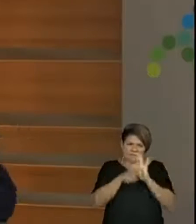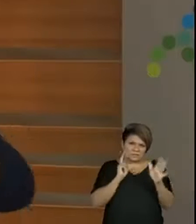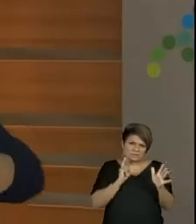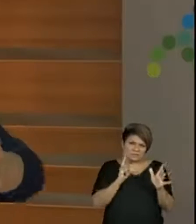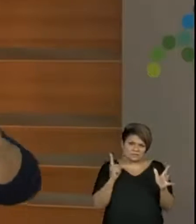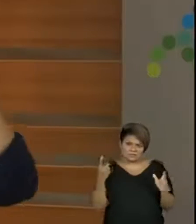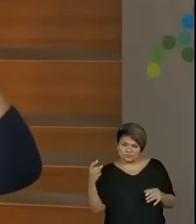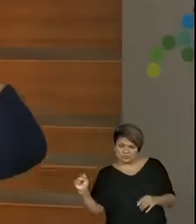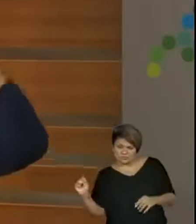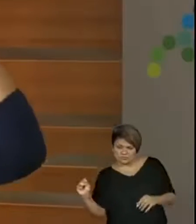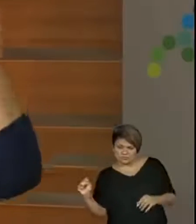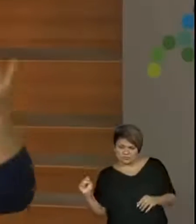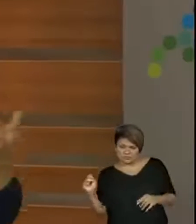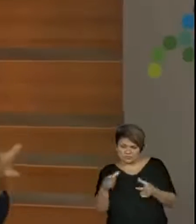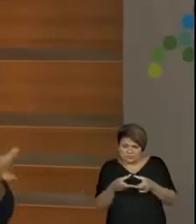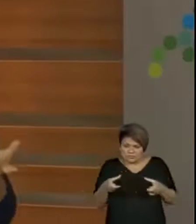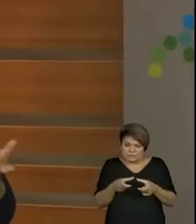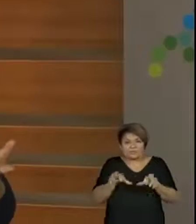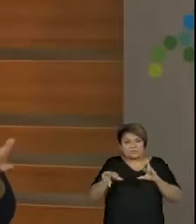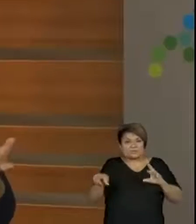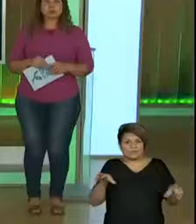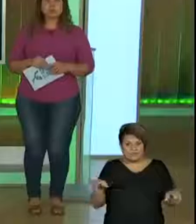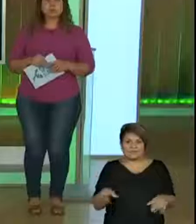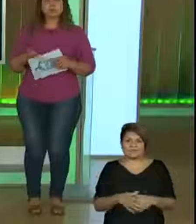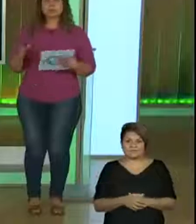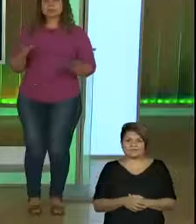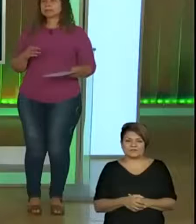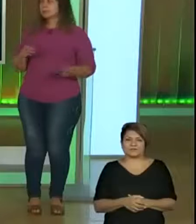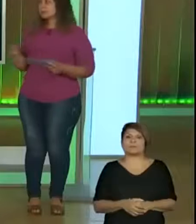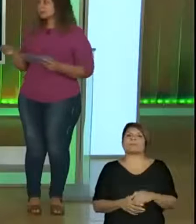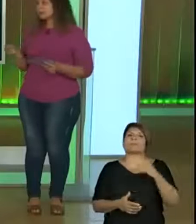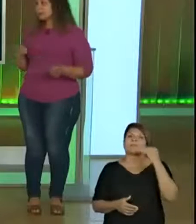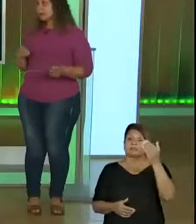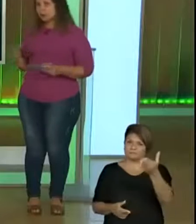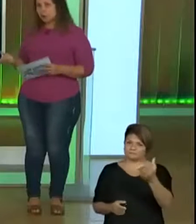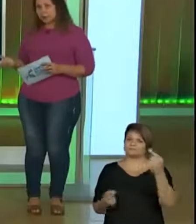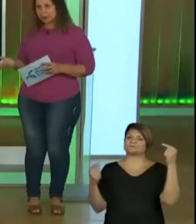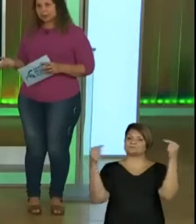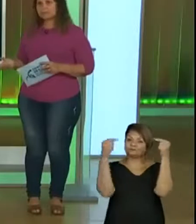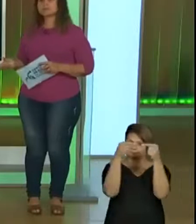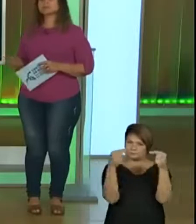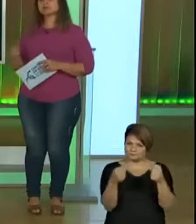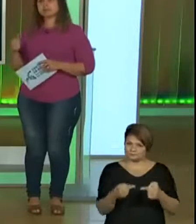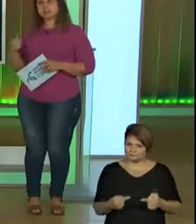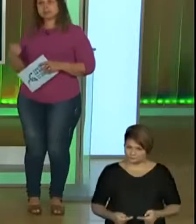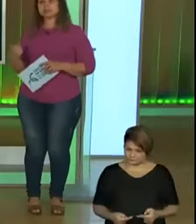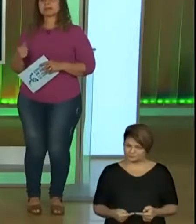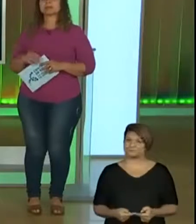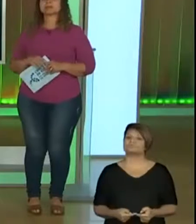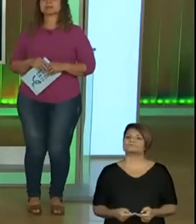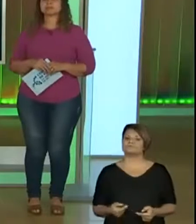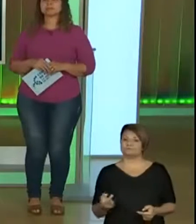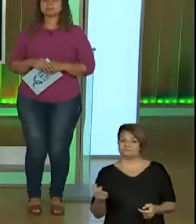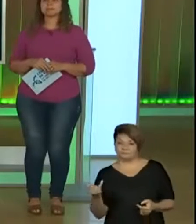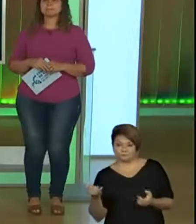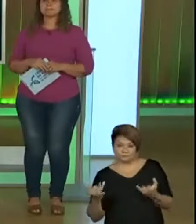tem 18 com outras notas. Olha só. Isso, combinação de valores deu o mesmo